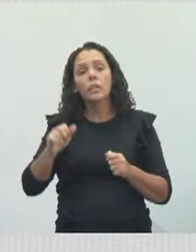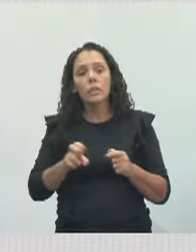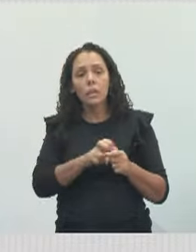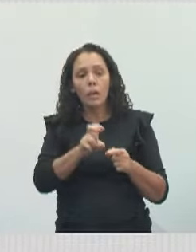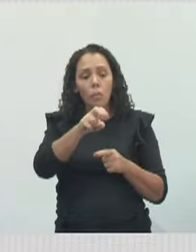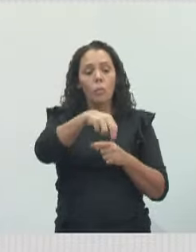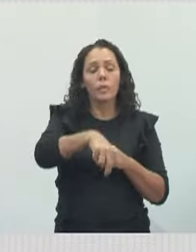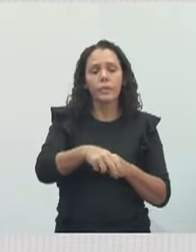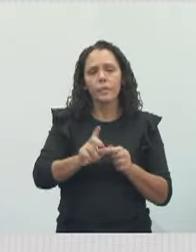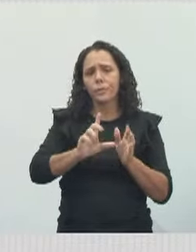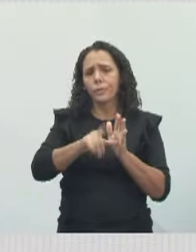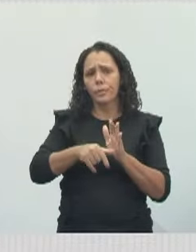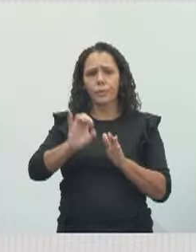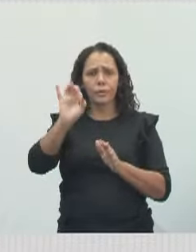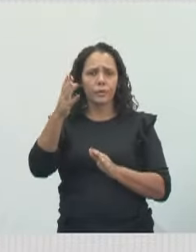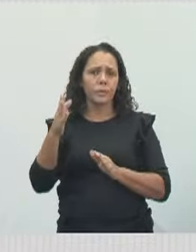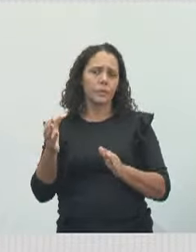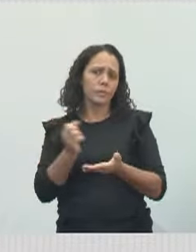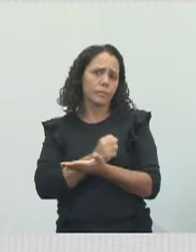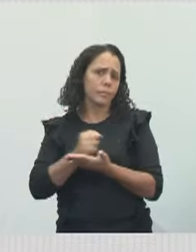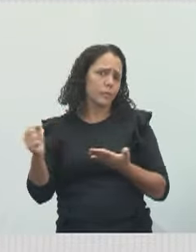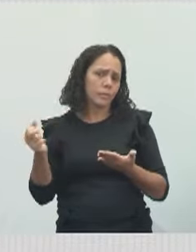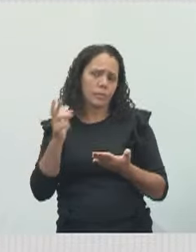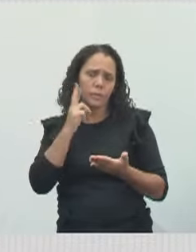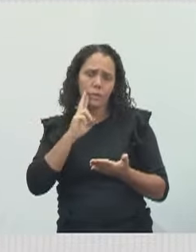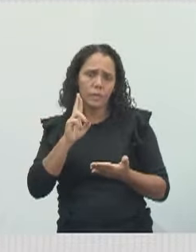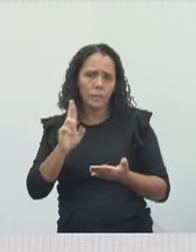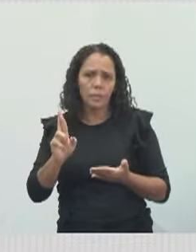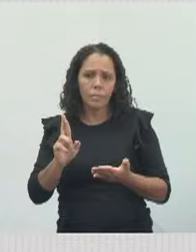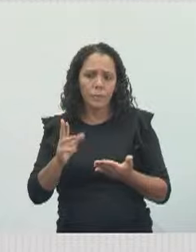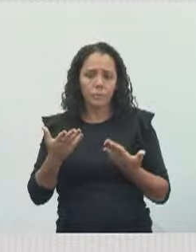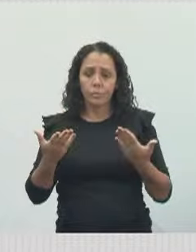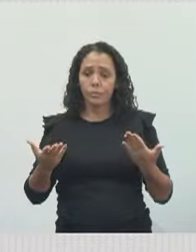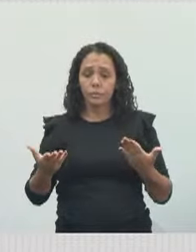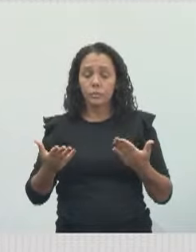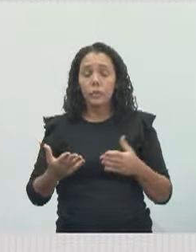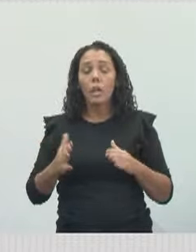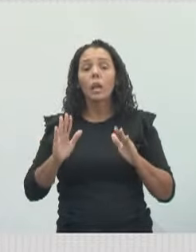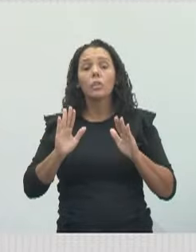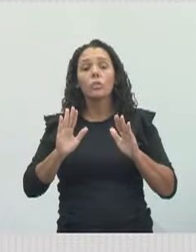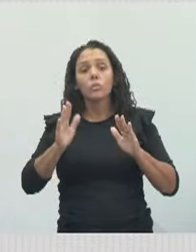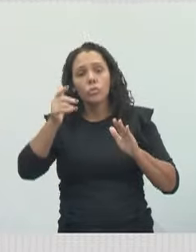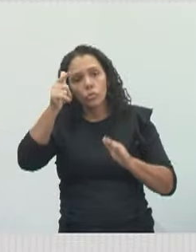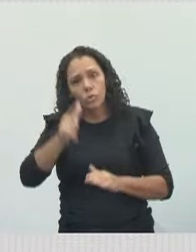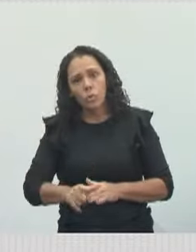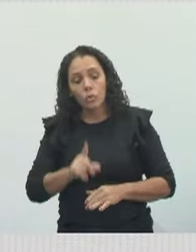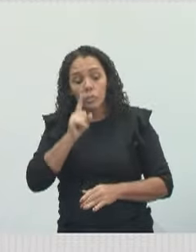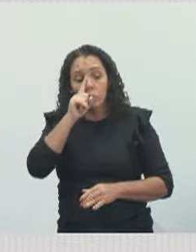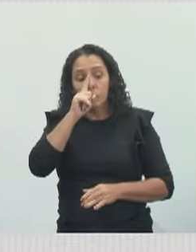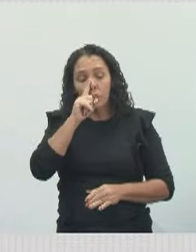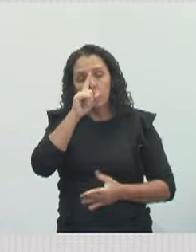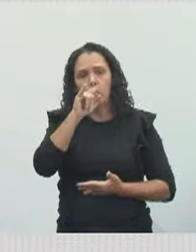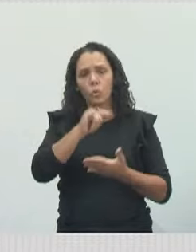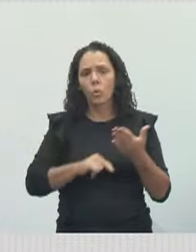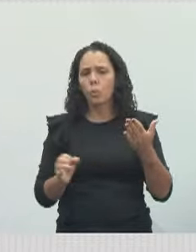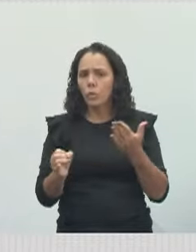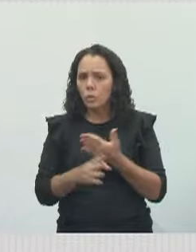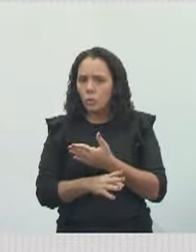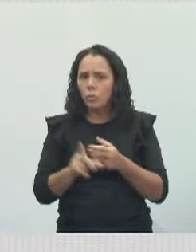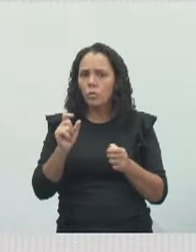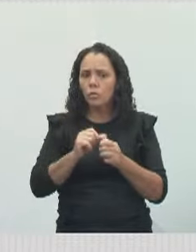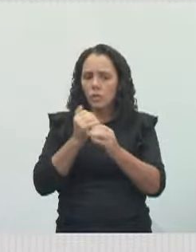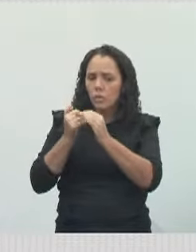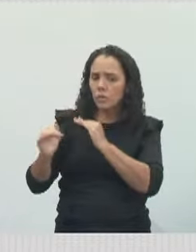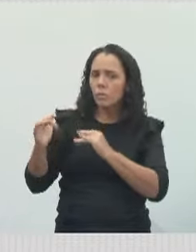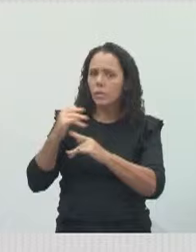Depois que acontecer, não adianta reclamar. E aqui está muito perigoso. Mais uma vez, a gente vai fazer outro documento, enviar para a mobilidade